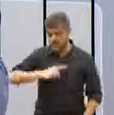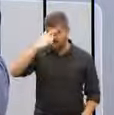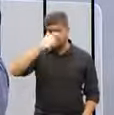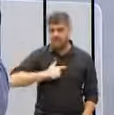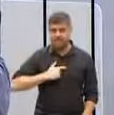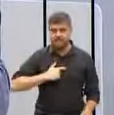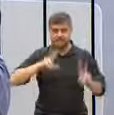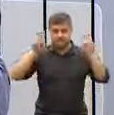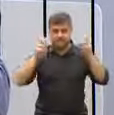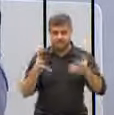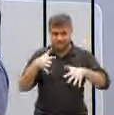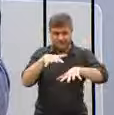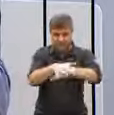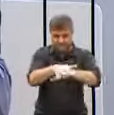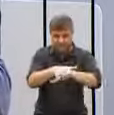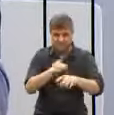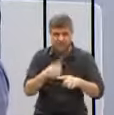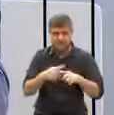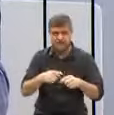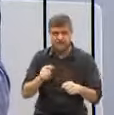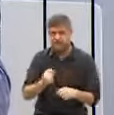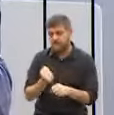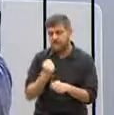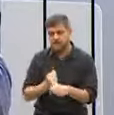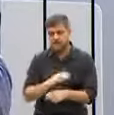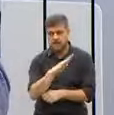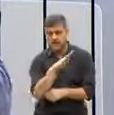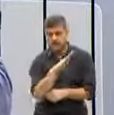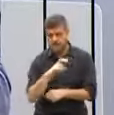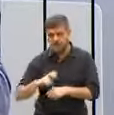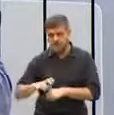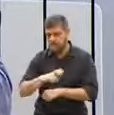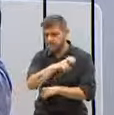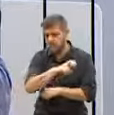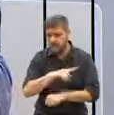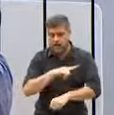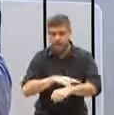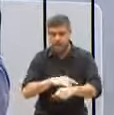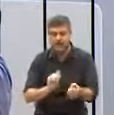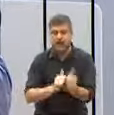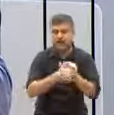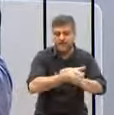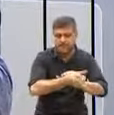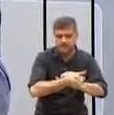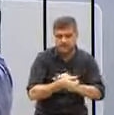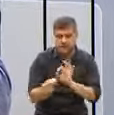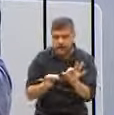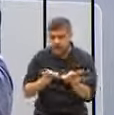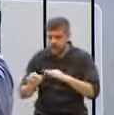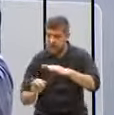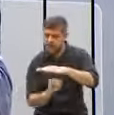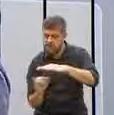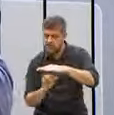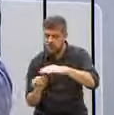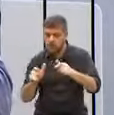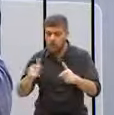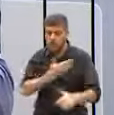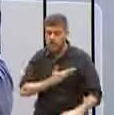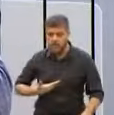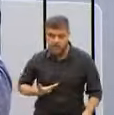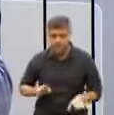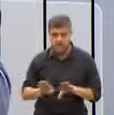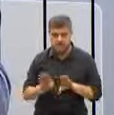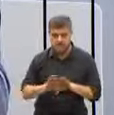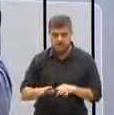falar de inclusão plena, porque inclusão não é fazer só rampa, não é só fazer banheiro adaptado. é preparar as instituições públicas e privadas